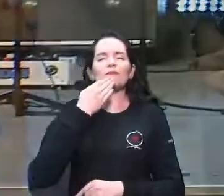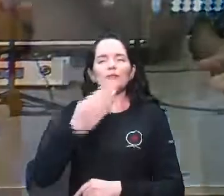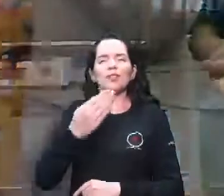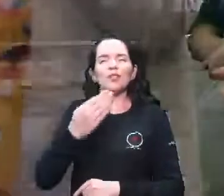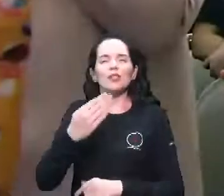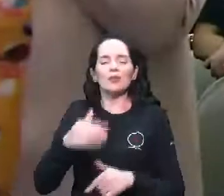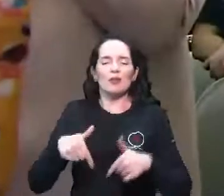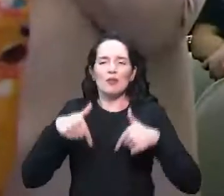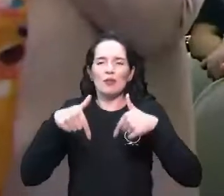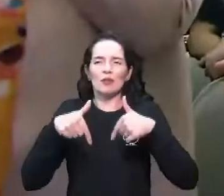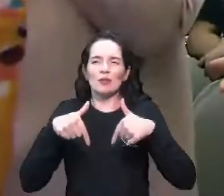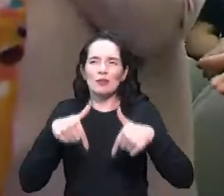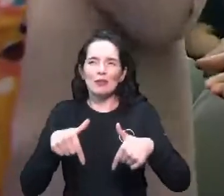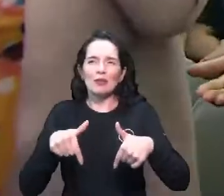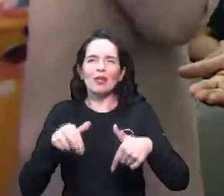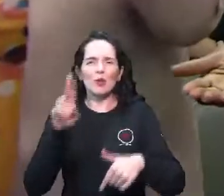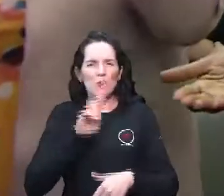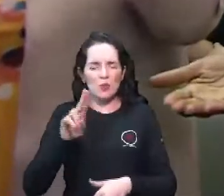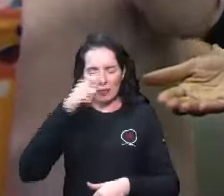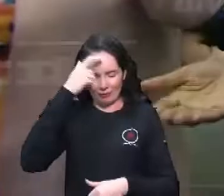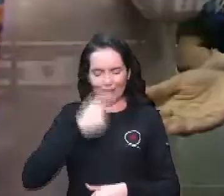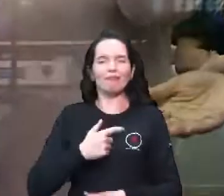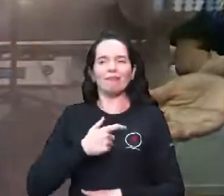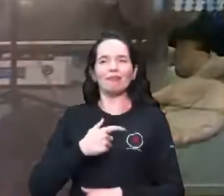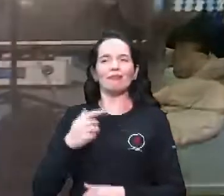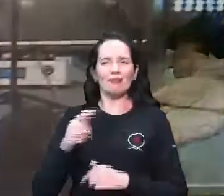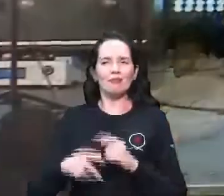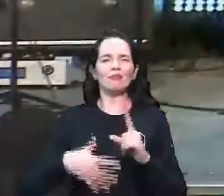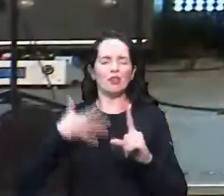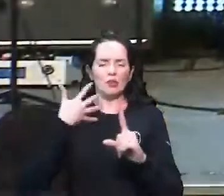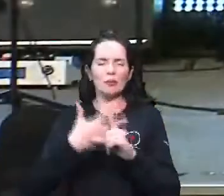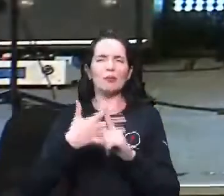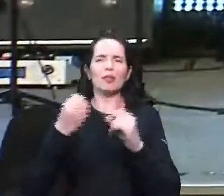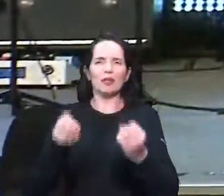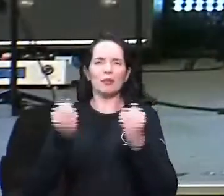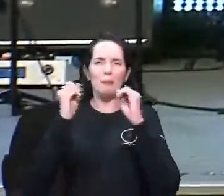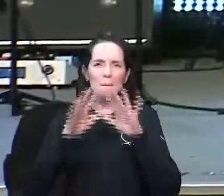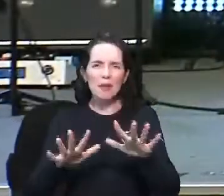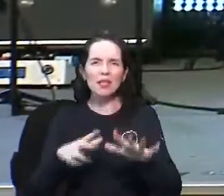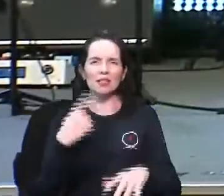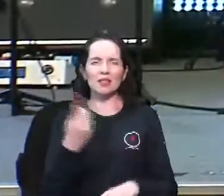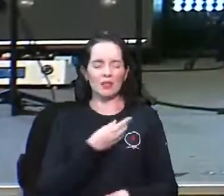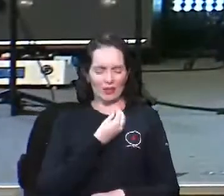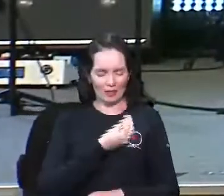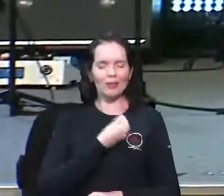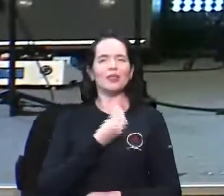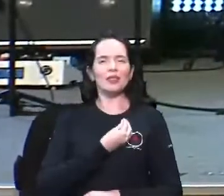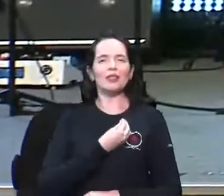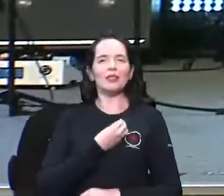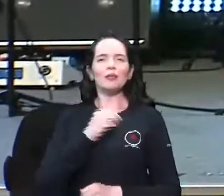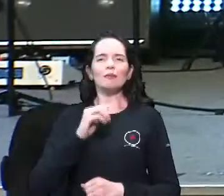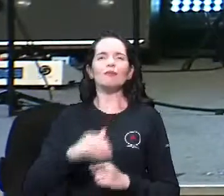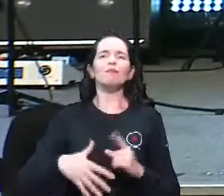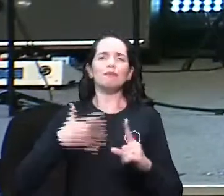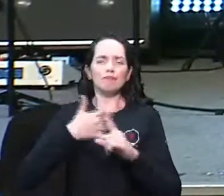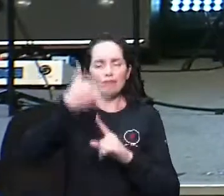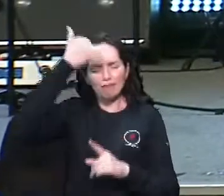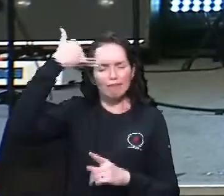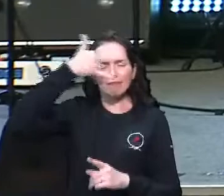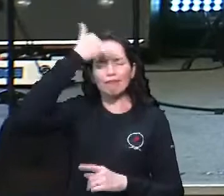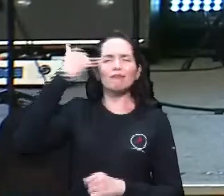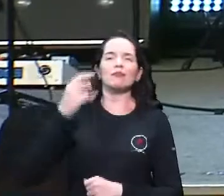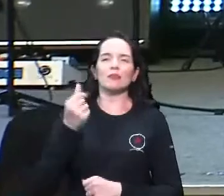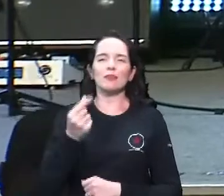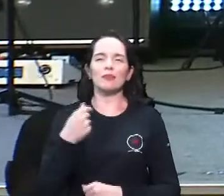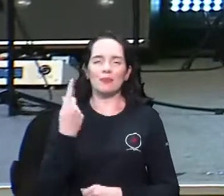faça sem nós, nos use, multiplique a tua bênção sobre a nossa vida, multiplique a tua unção financeira sobre a nossa vida,